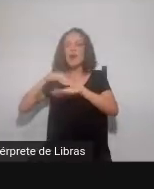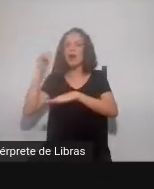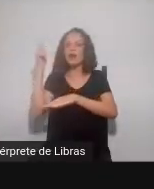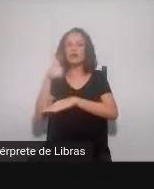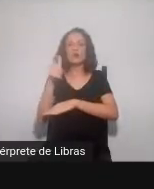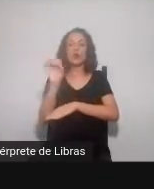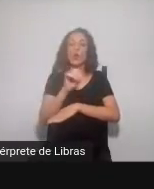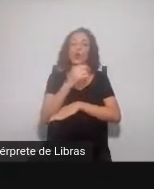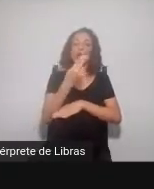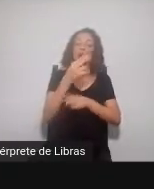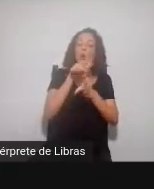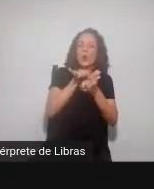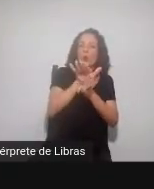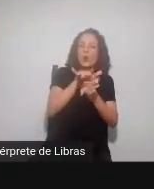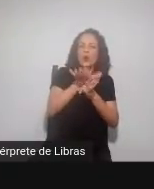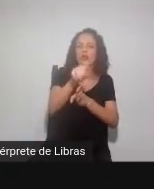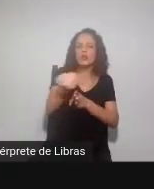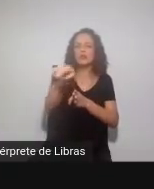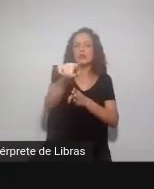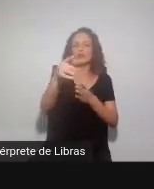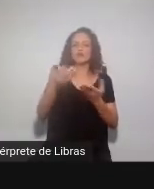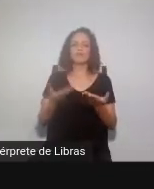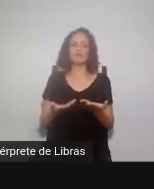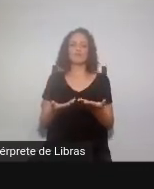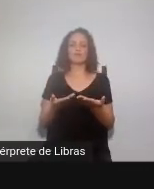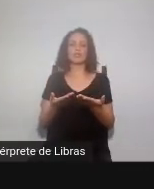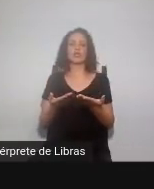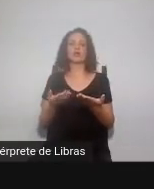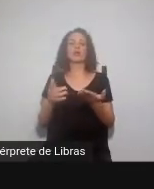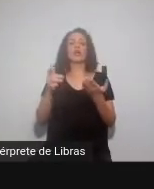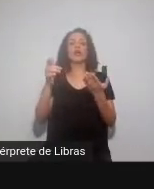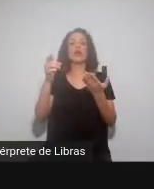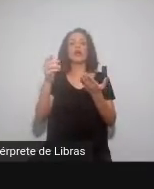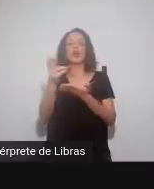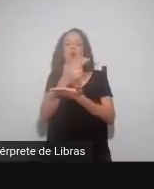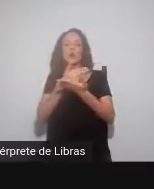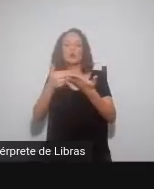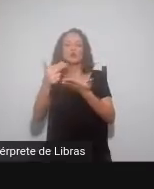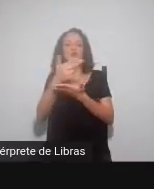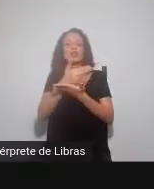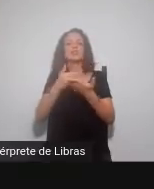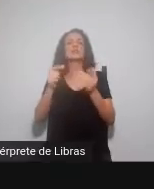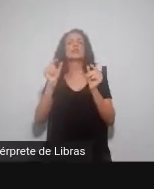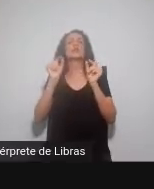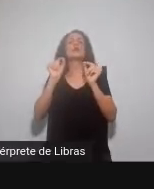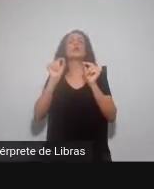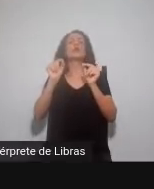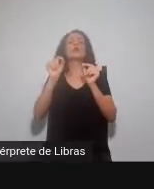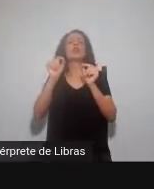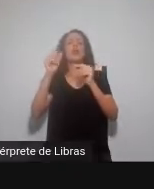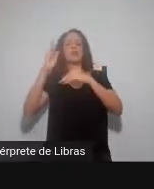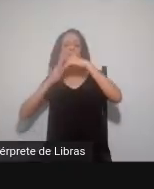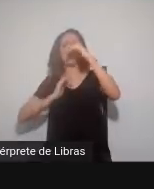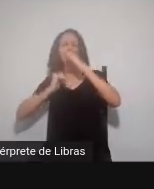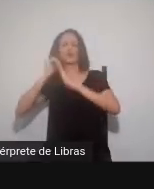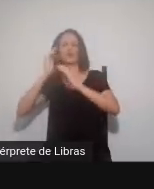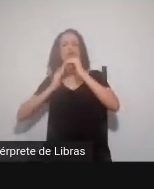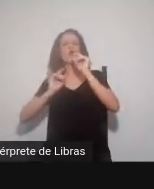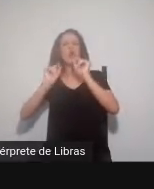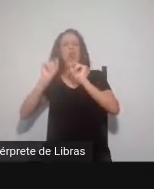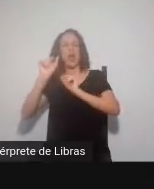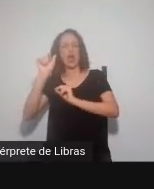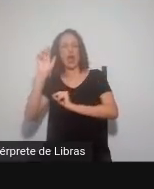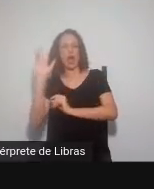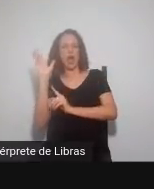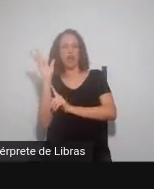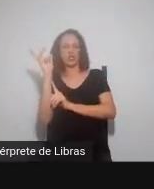caso, no mundo da ilustração, muitos acham que o ilustrador é um artista plástico. Eu discordo. O